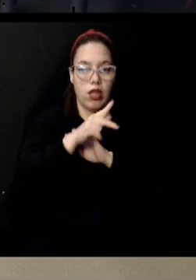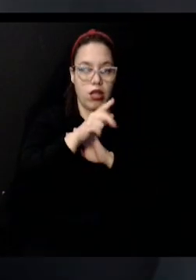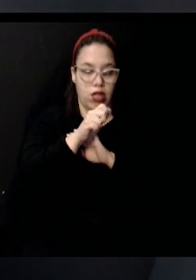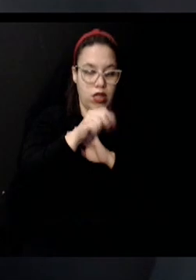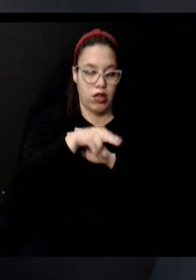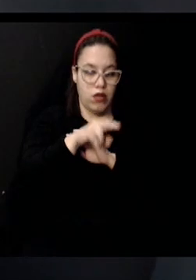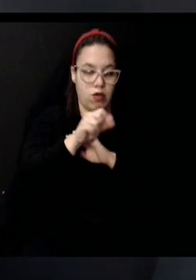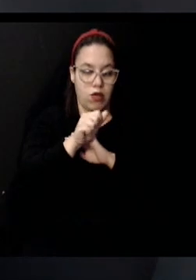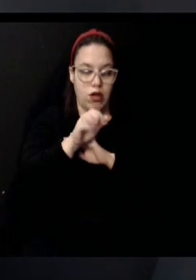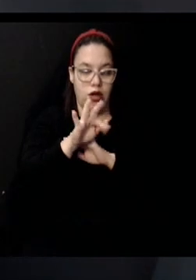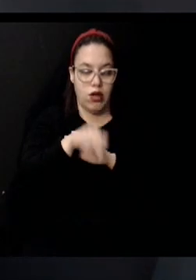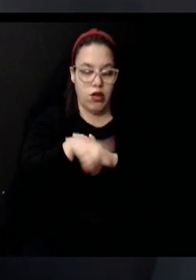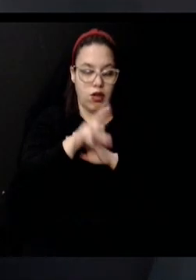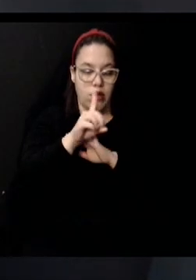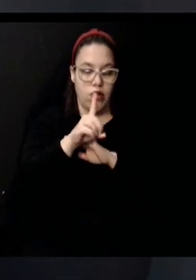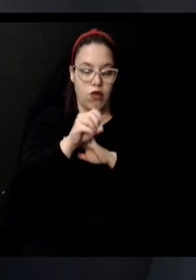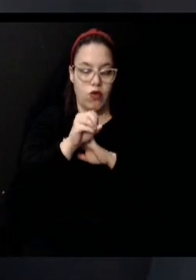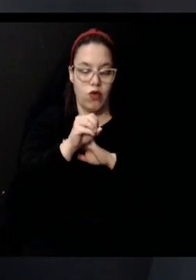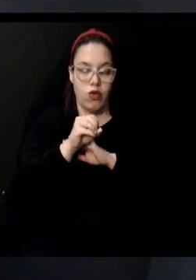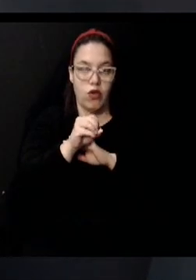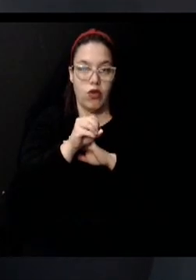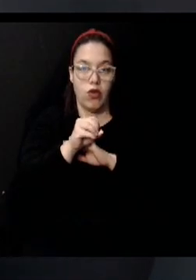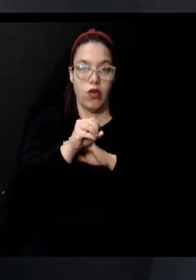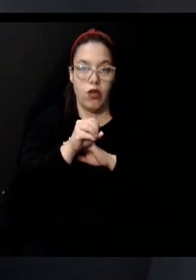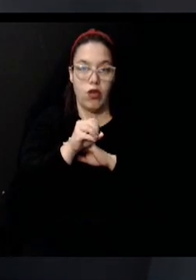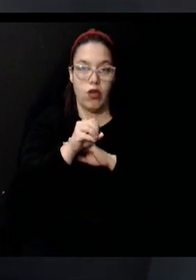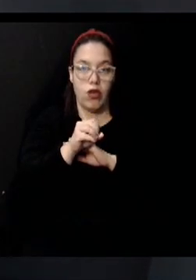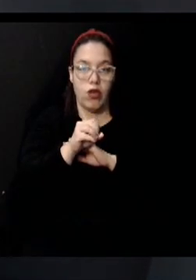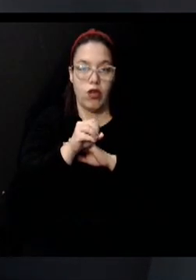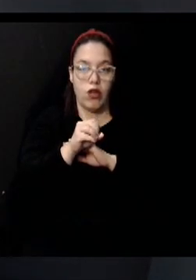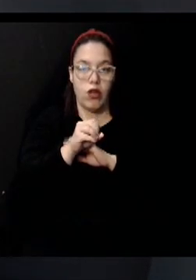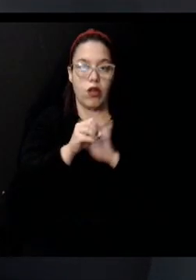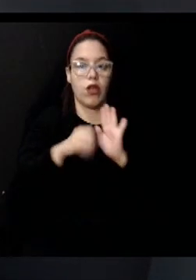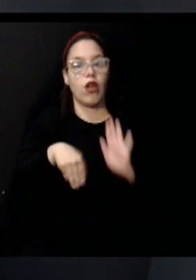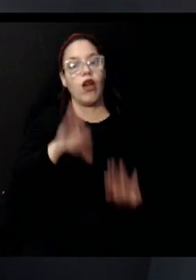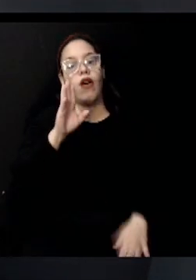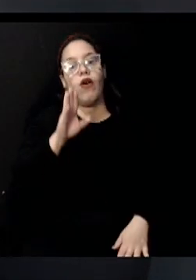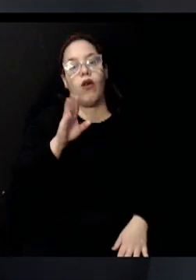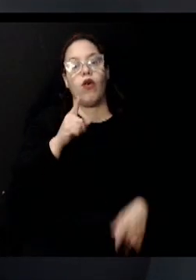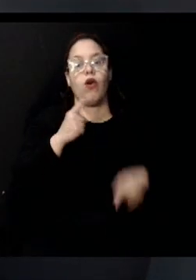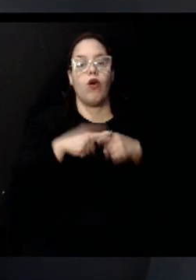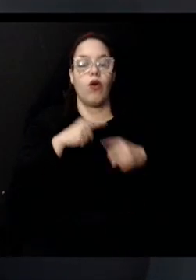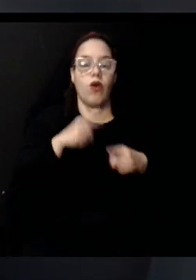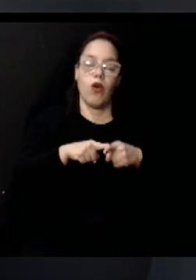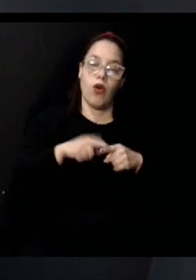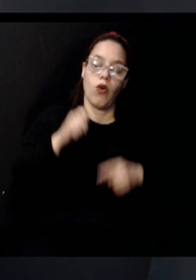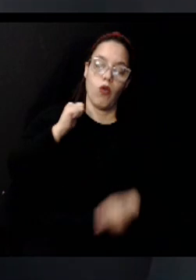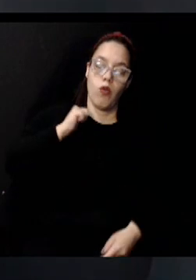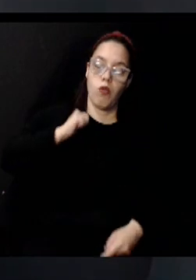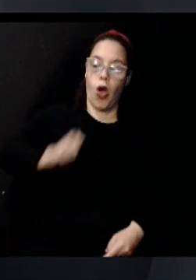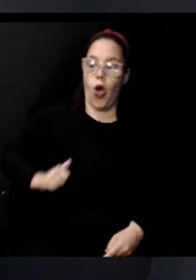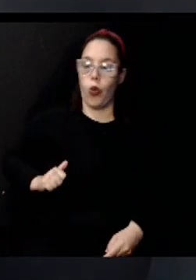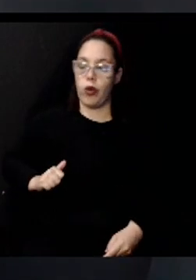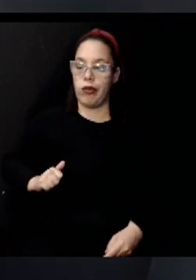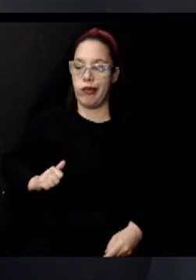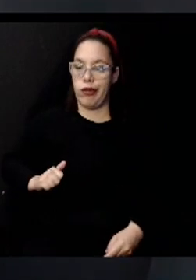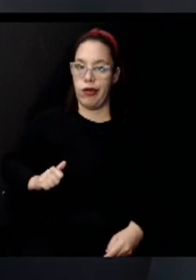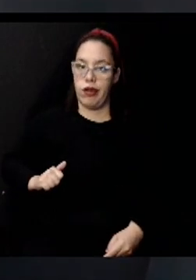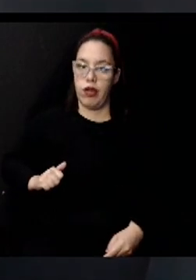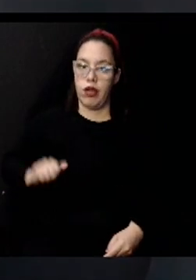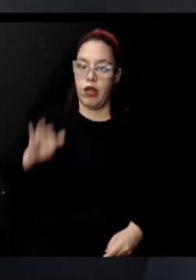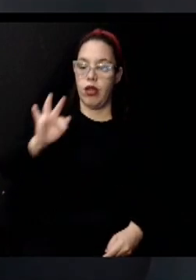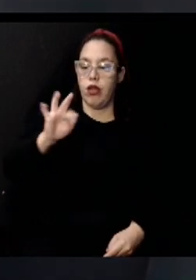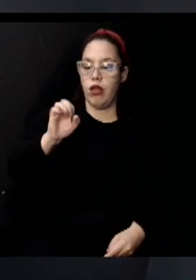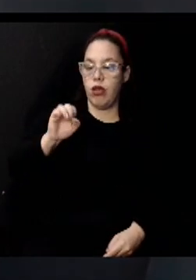mas eu chamo de pano de fundo. Tem uma coisa a mais por causa da bolsa, Sim. ou tem uma coisa a mais por causa da toalha. Então